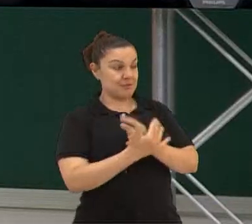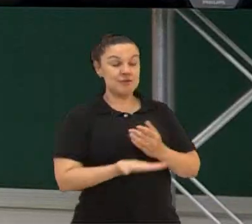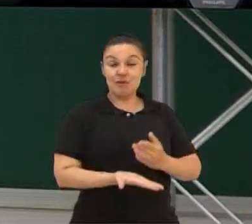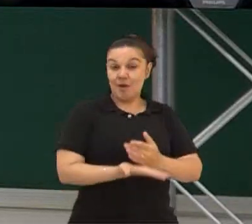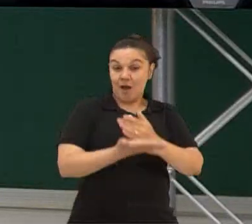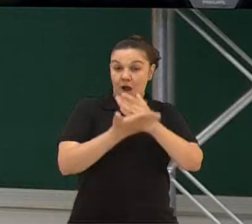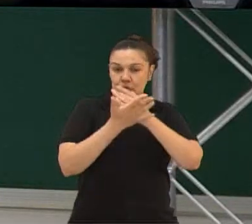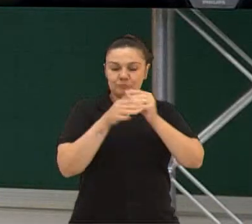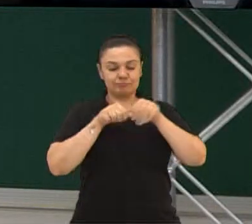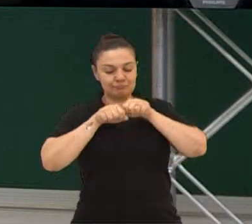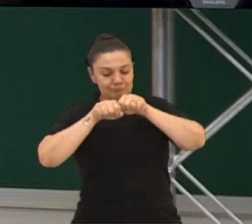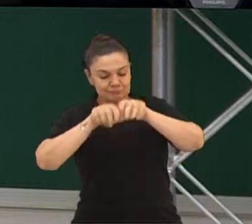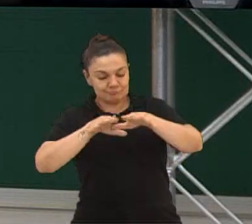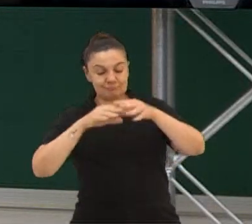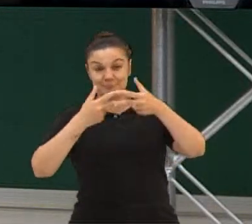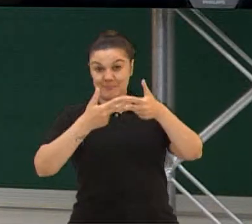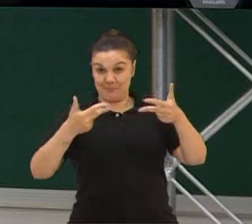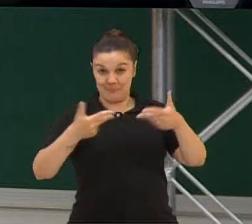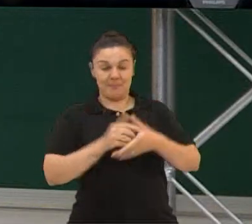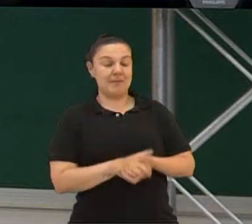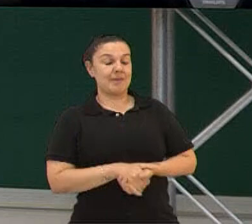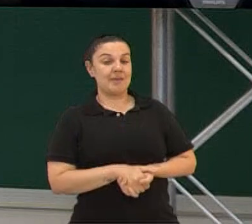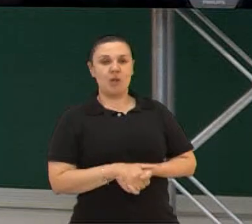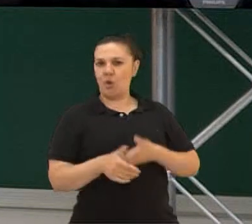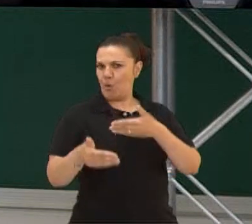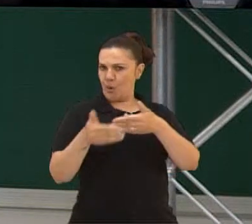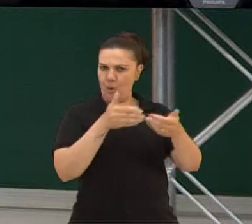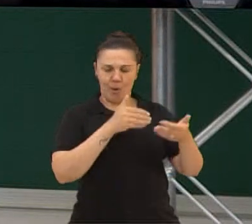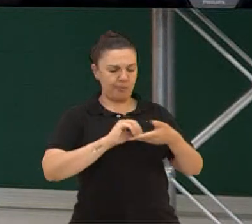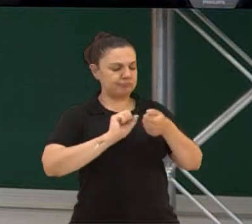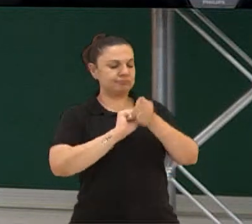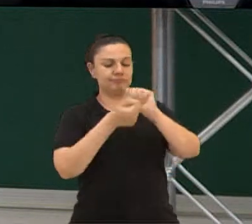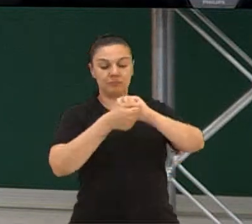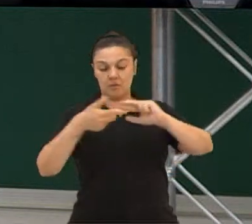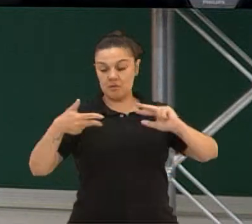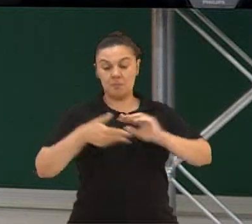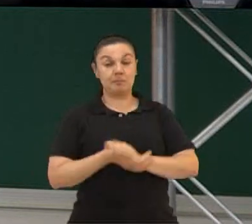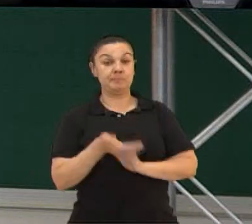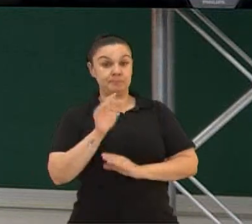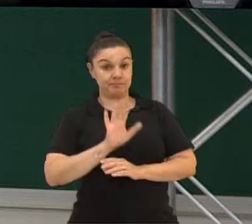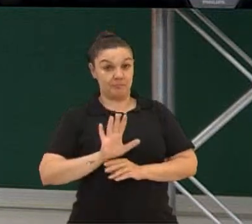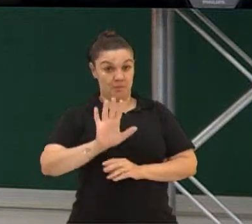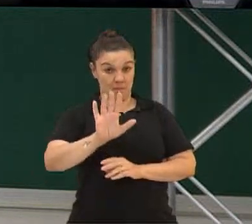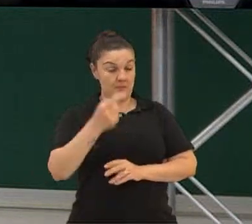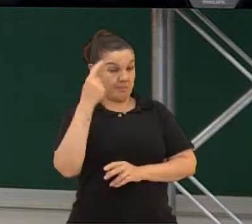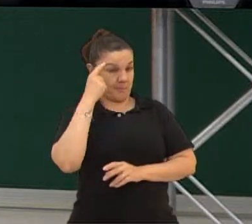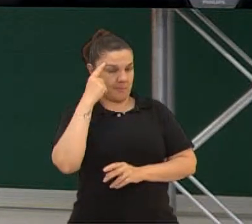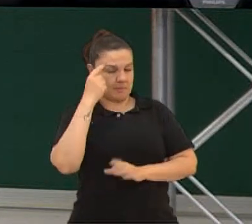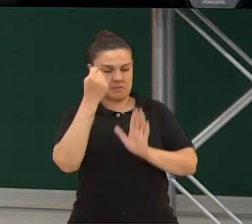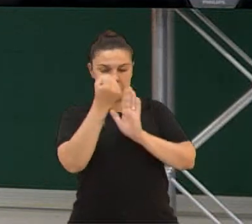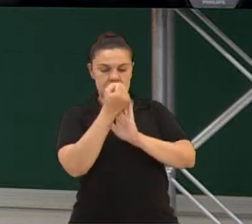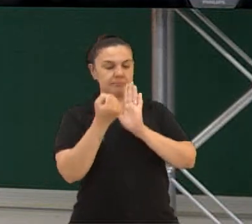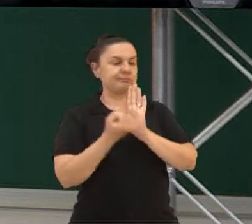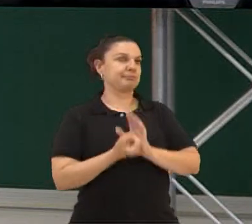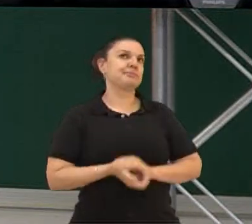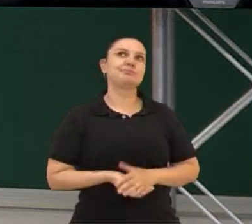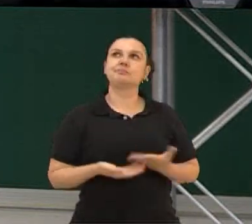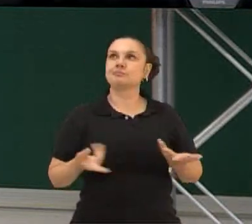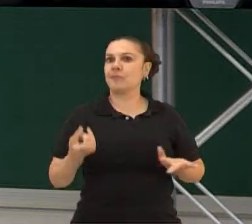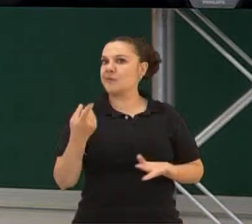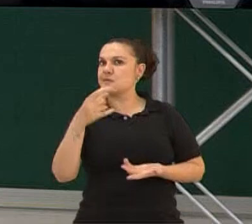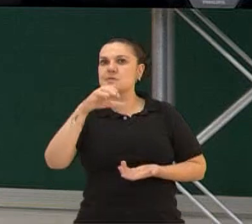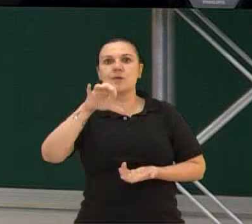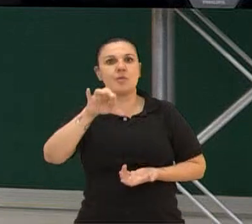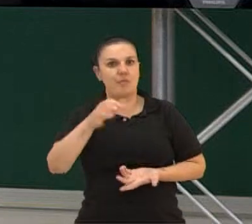ajuda muito nessa divulgação de qualquer tipo de esporte. Mas se a gente pensar lá no século